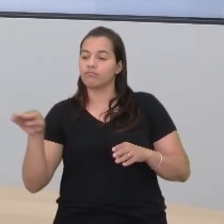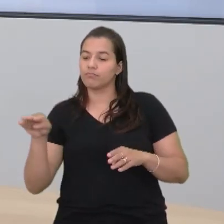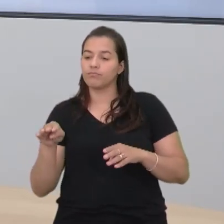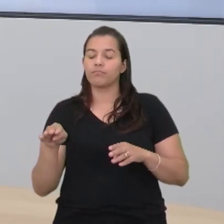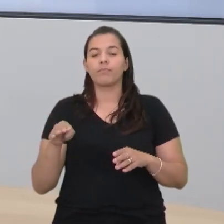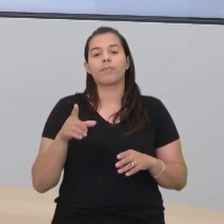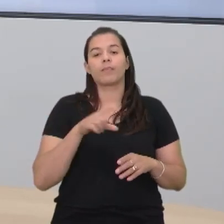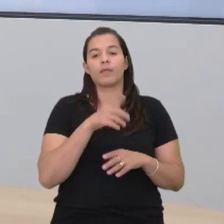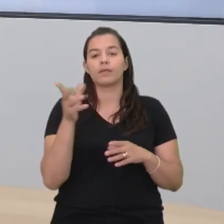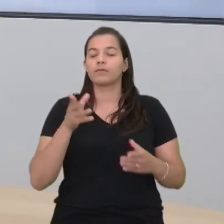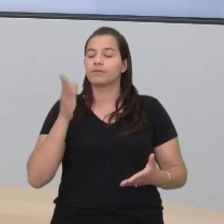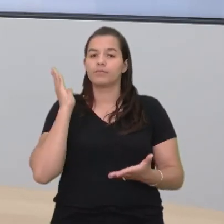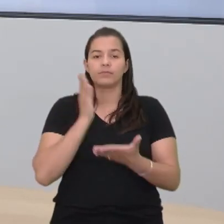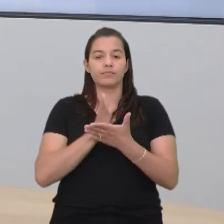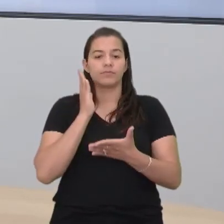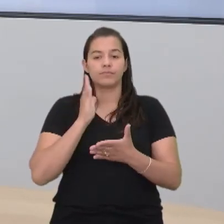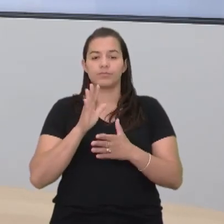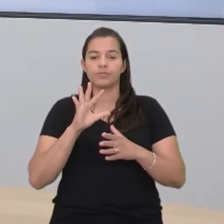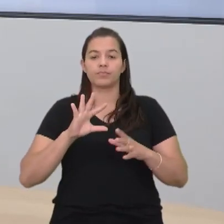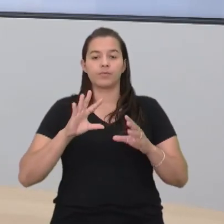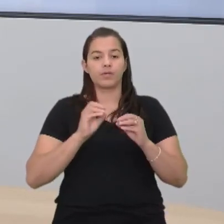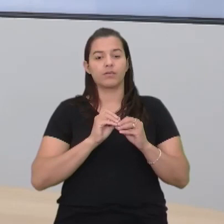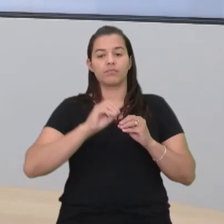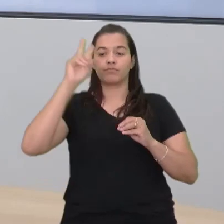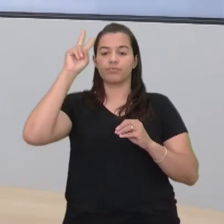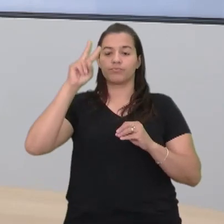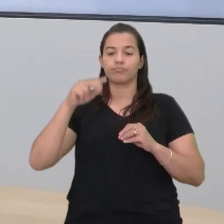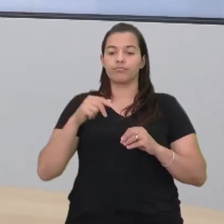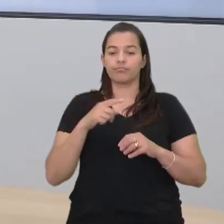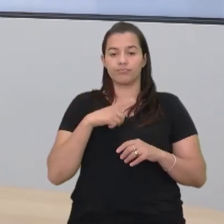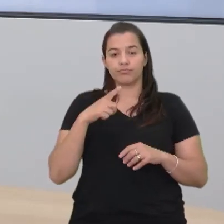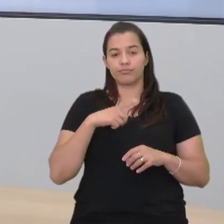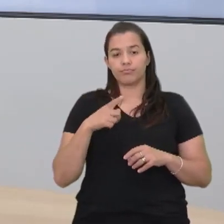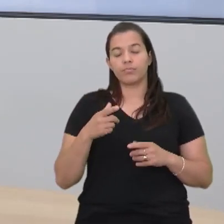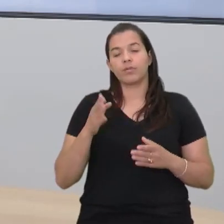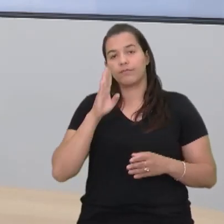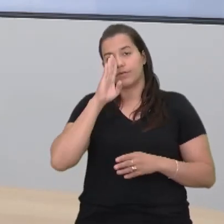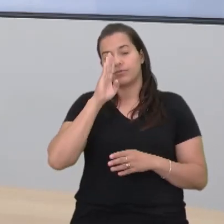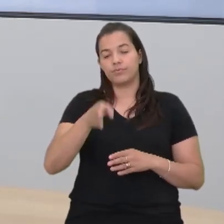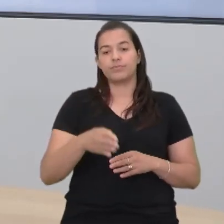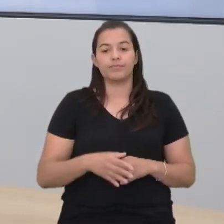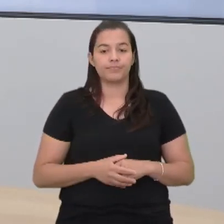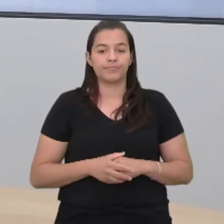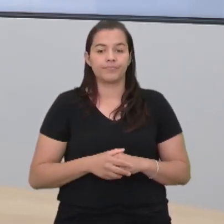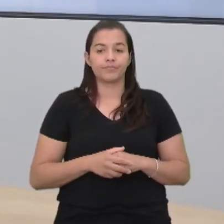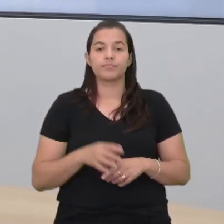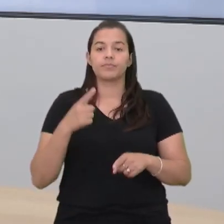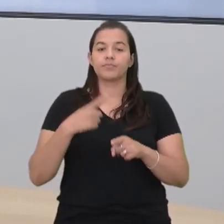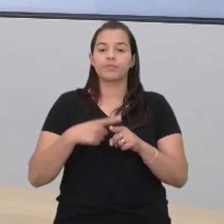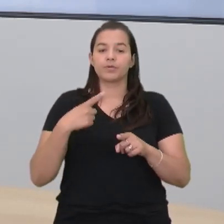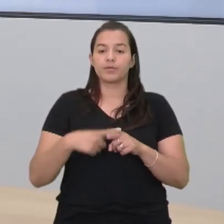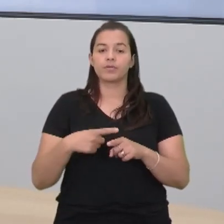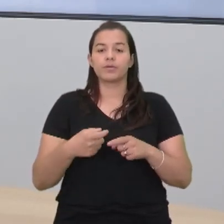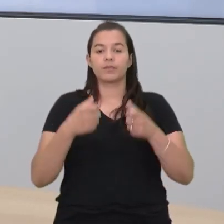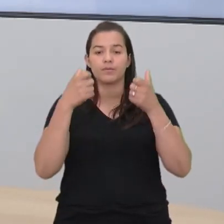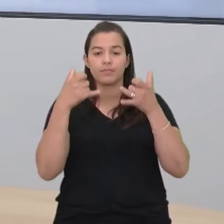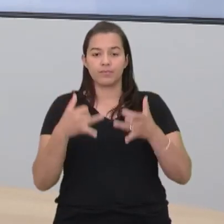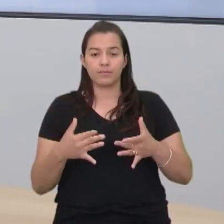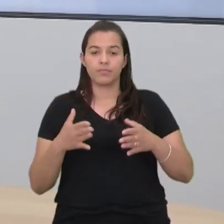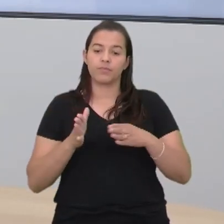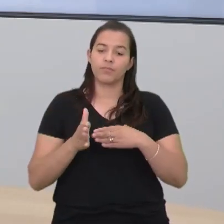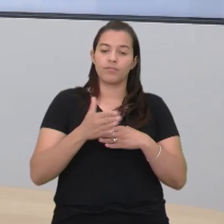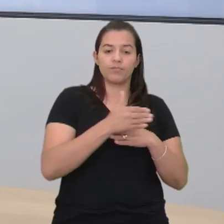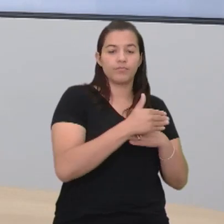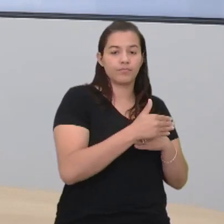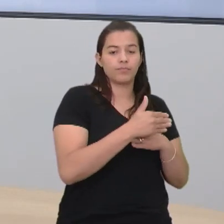puff, automaticamente, do nada ele pula. Daqui ele vai para lá. Ele vai direto. Por que eu estou falando isso? Porque tem um que é deslize e para. Então,